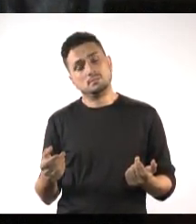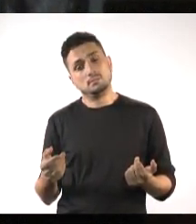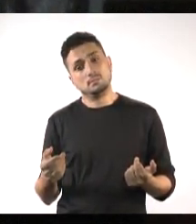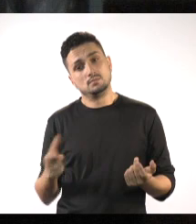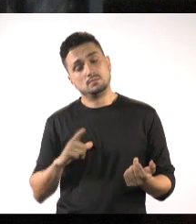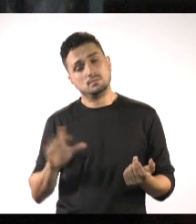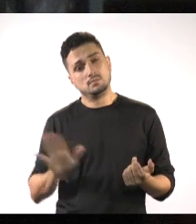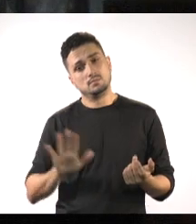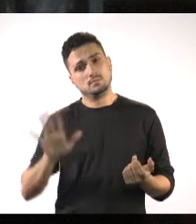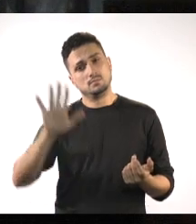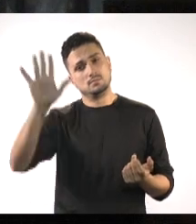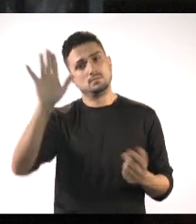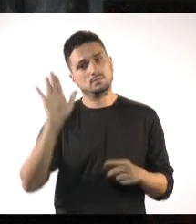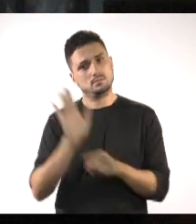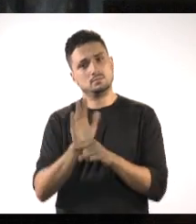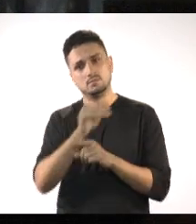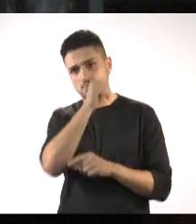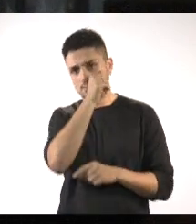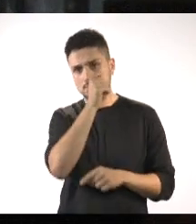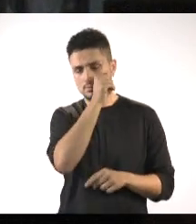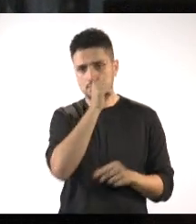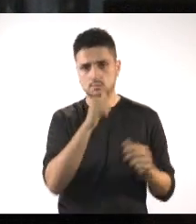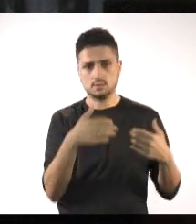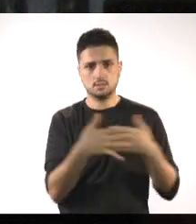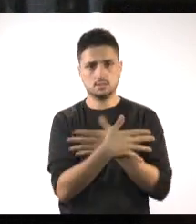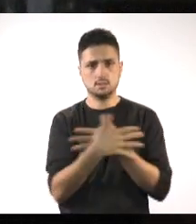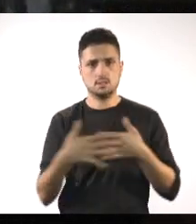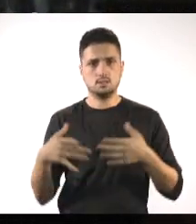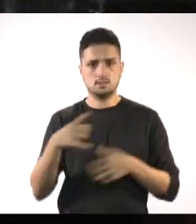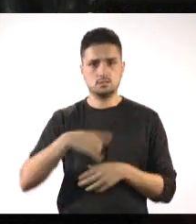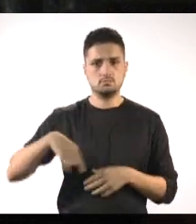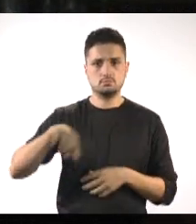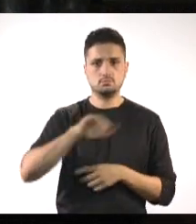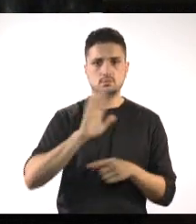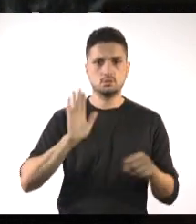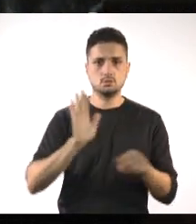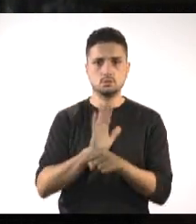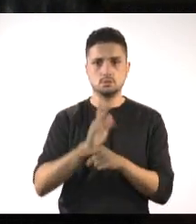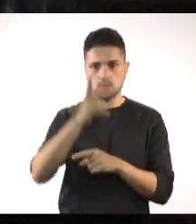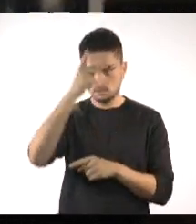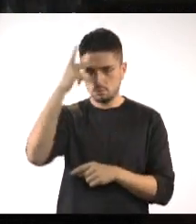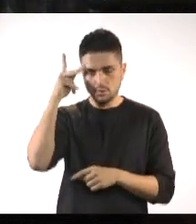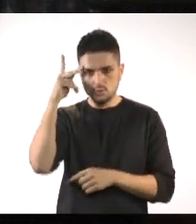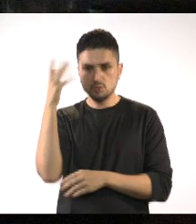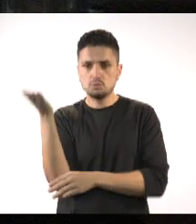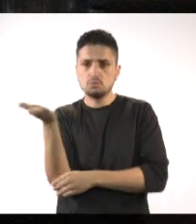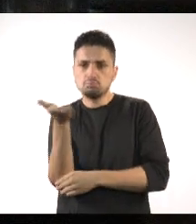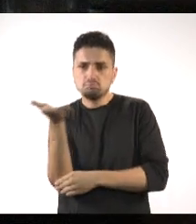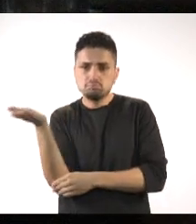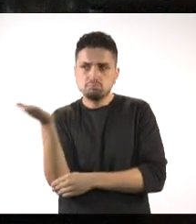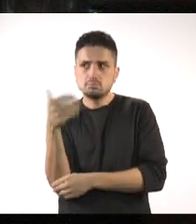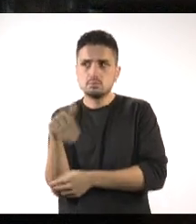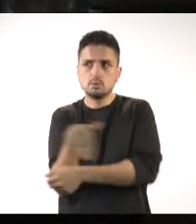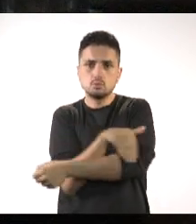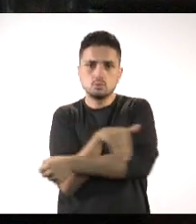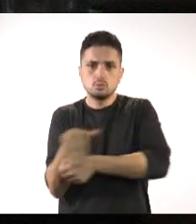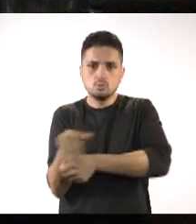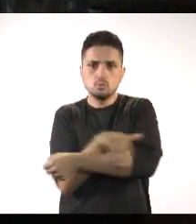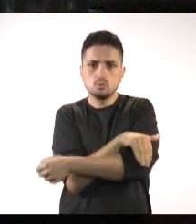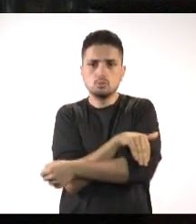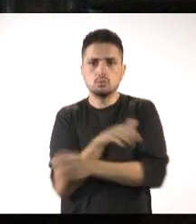deslocar nos vários locais da cidade para atender as pessoas que são vulneráveis naquela situação de